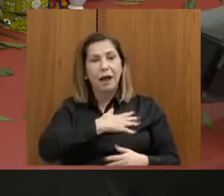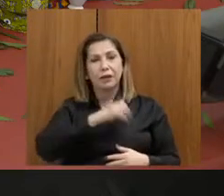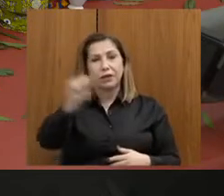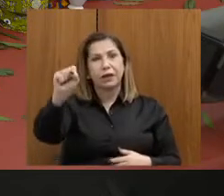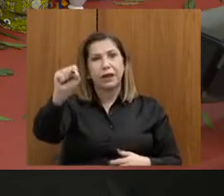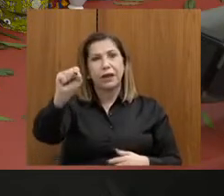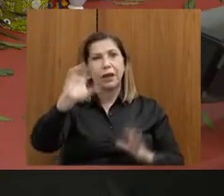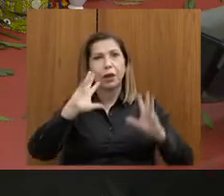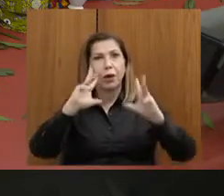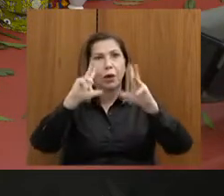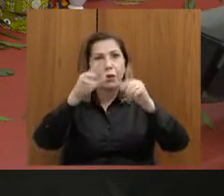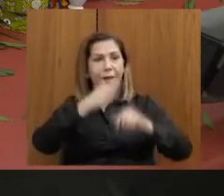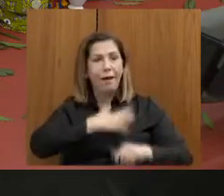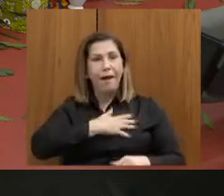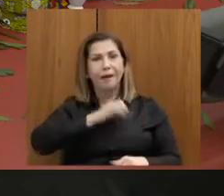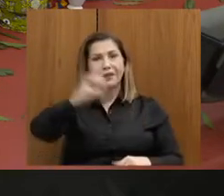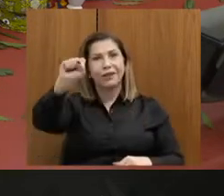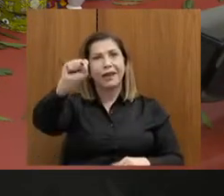axé